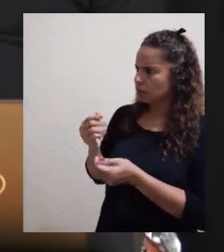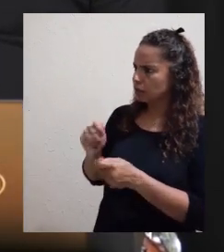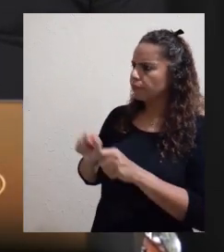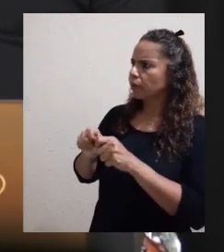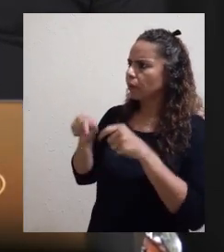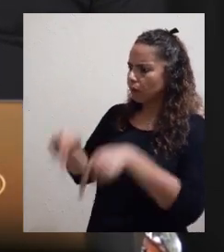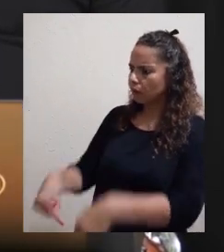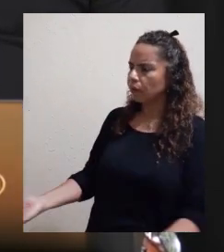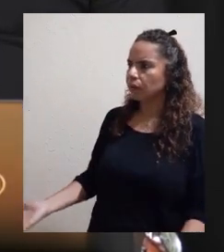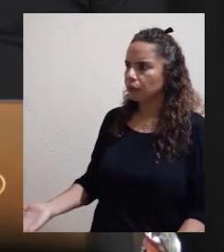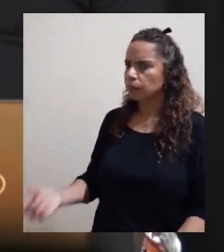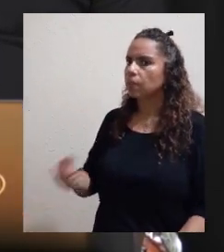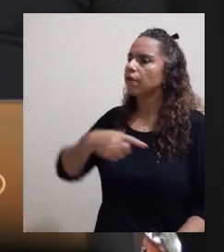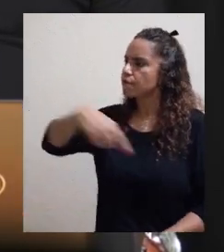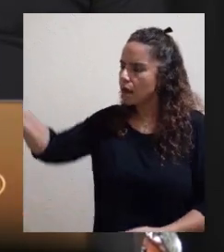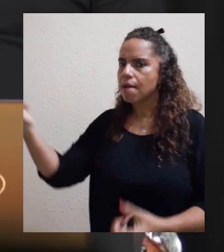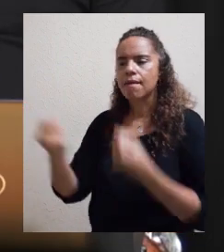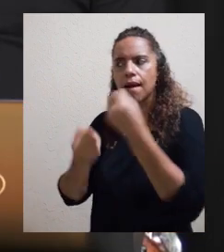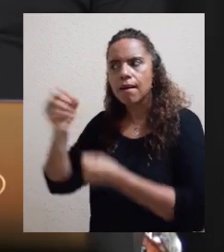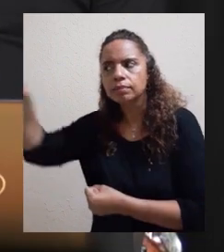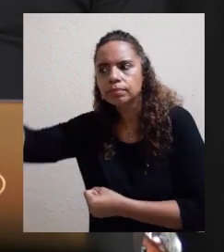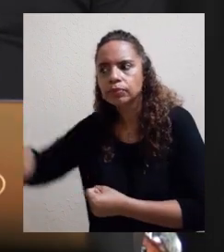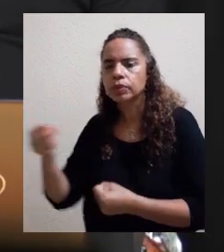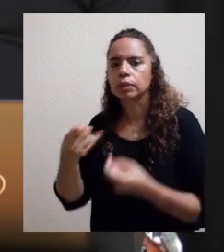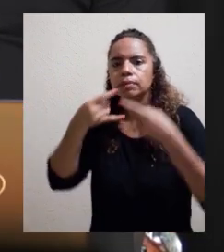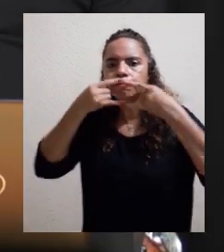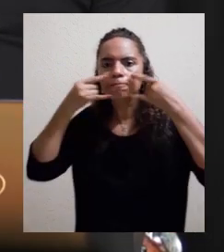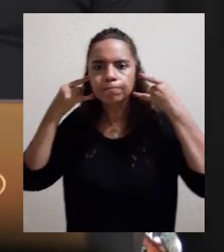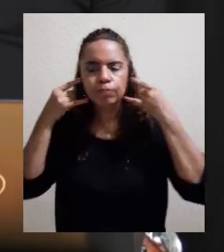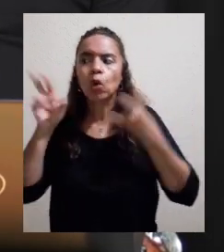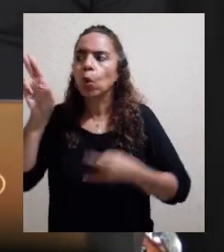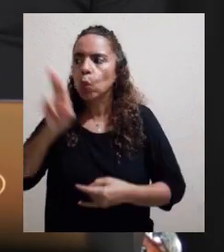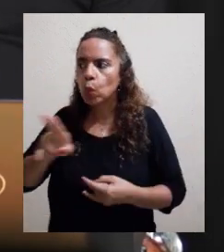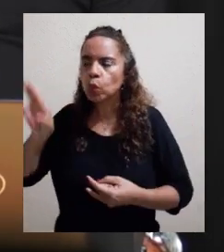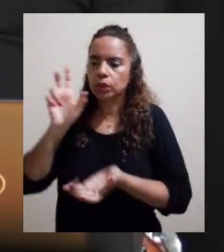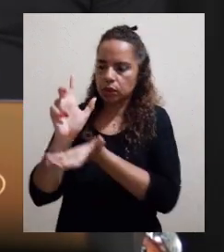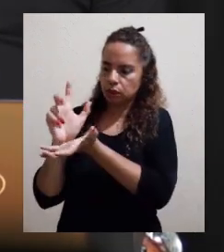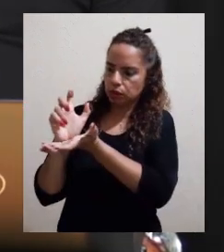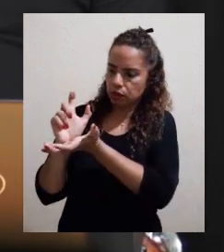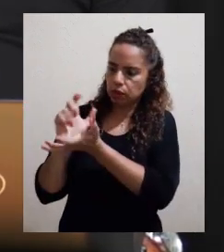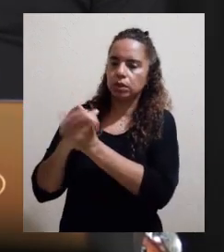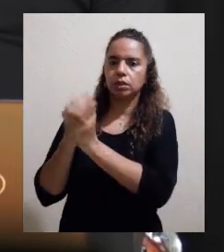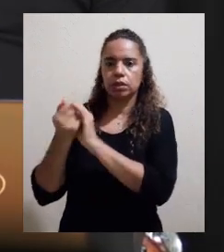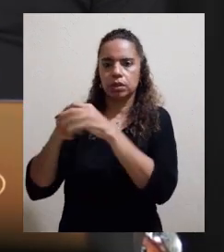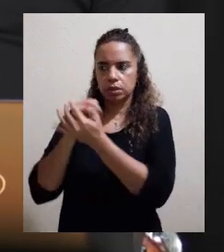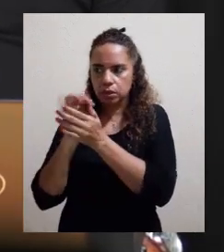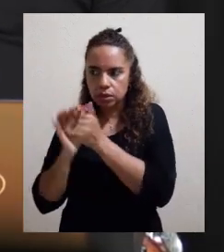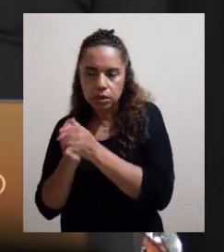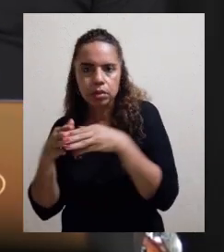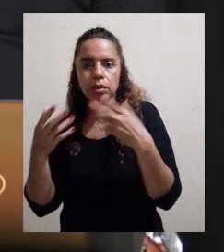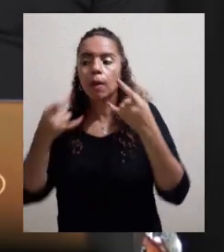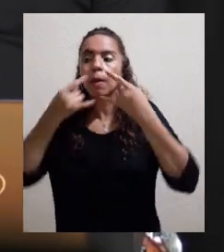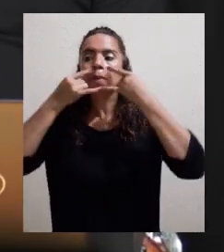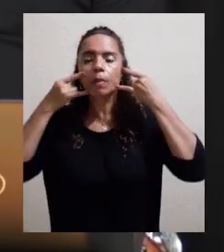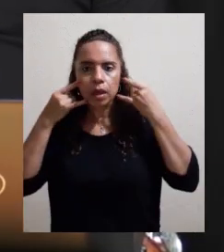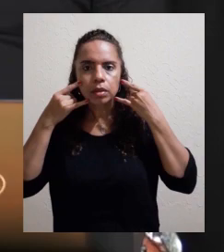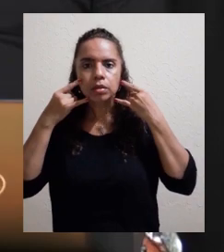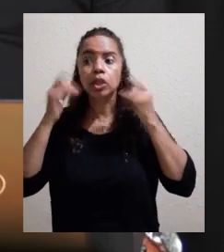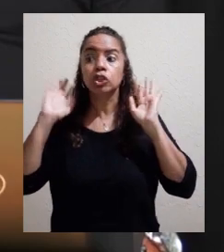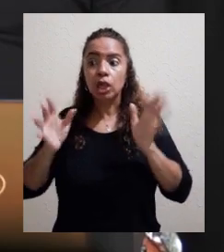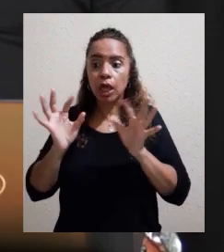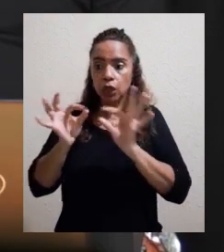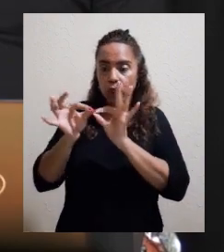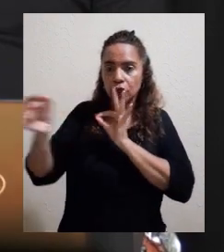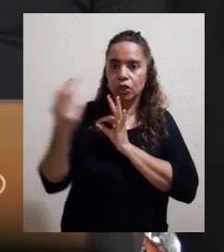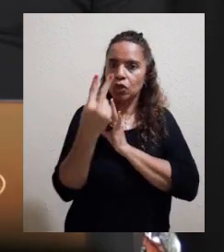uma máscara e traga, e depois você vem aqui, usa esse álcool gel bem aqui, higienize suas mãos, então você de máscara, com as mãos